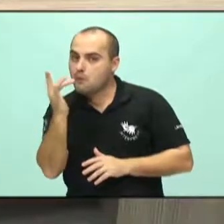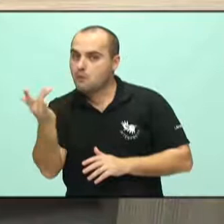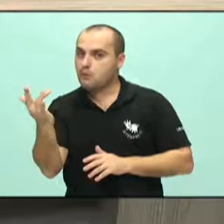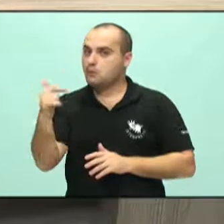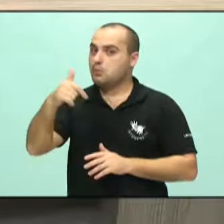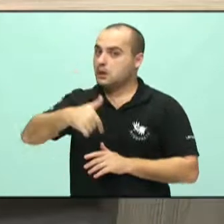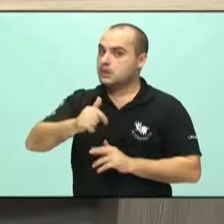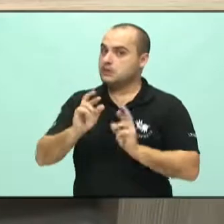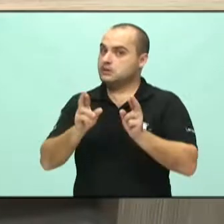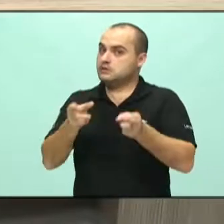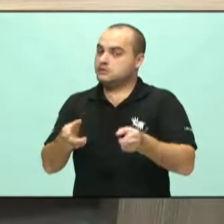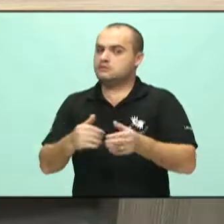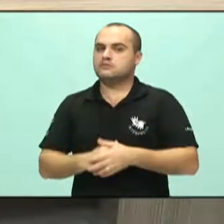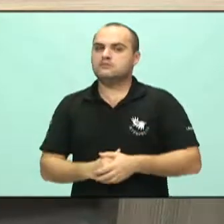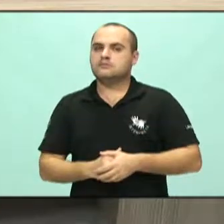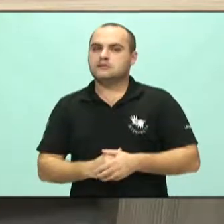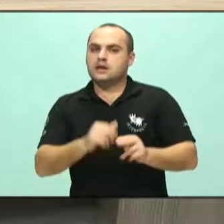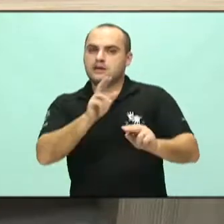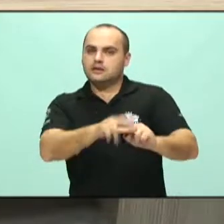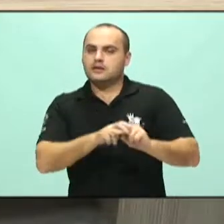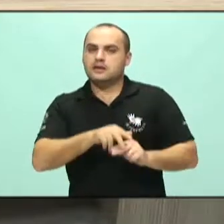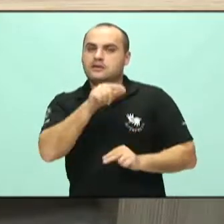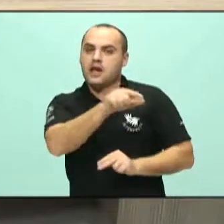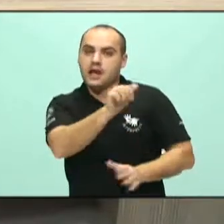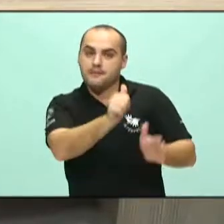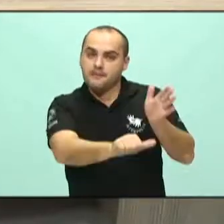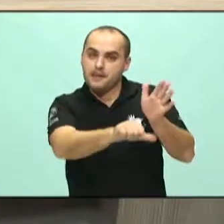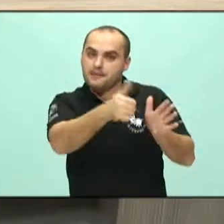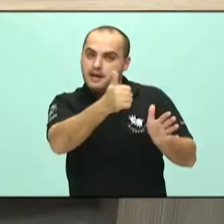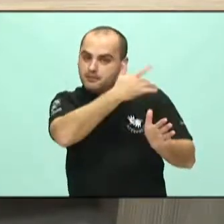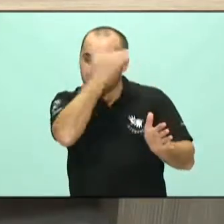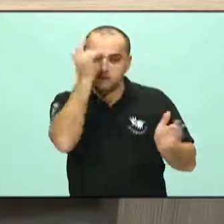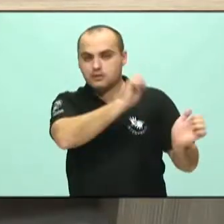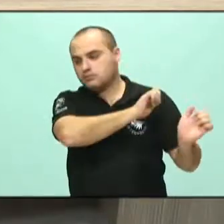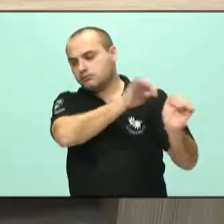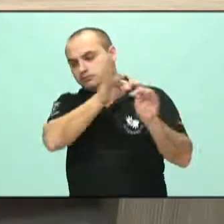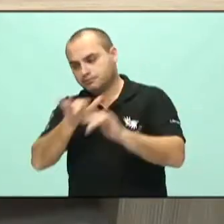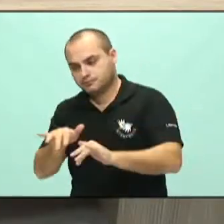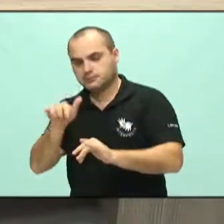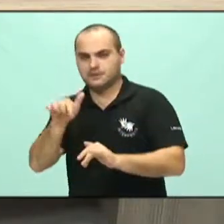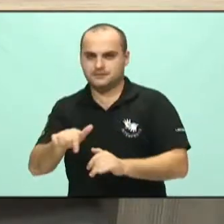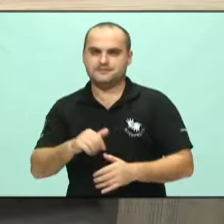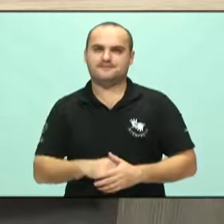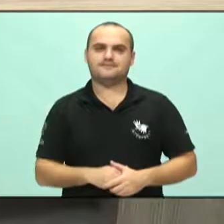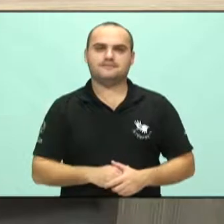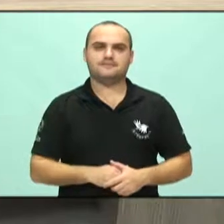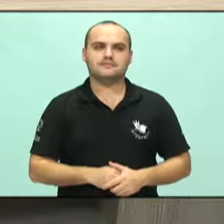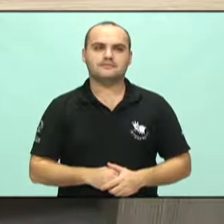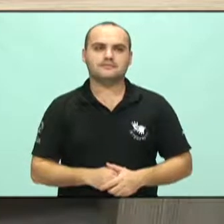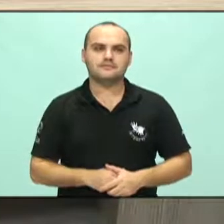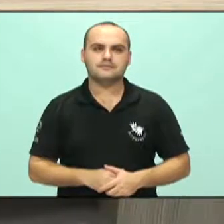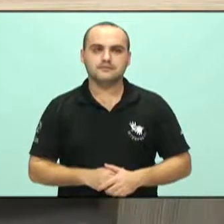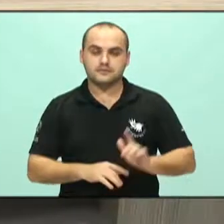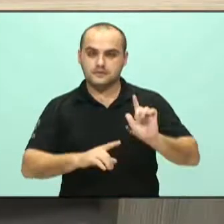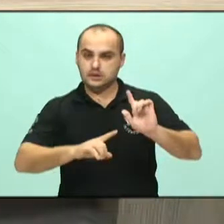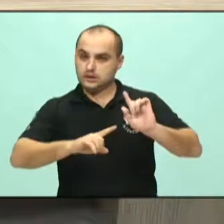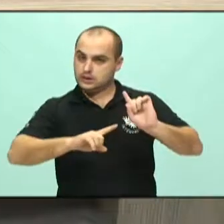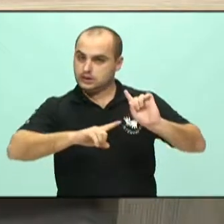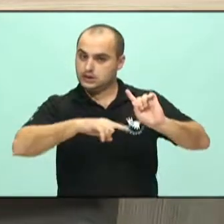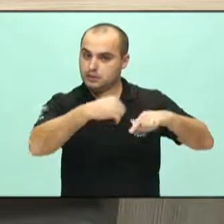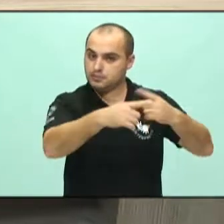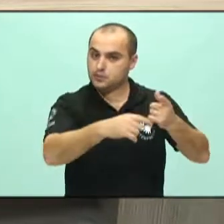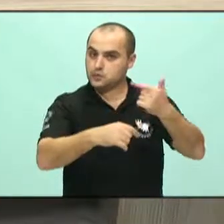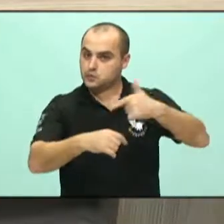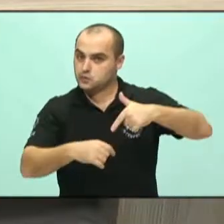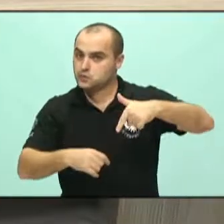precioso por aqui. Então ele foi o primeiro que se tem registro disso aí. Depois, no século